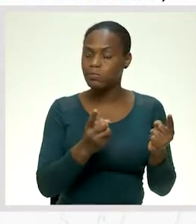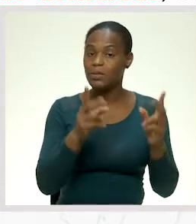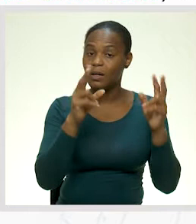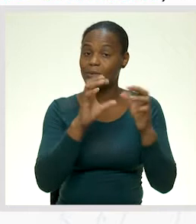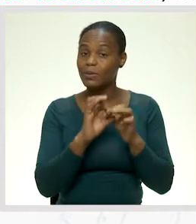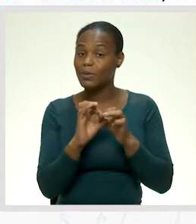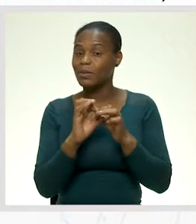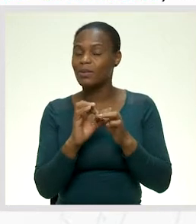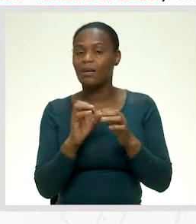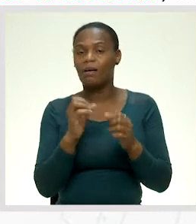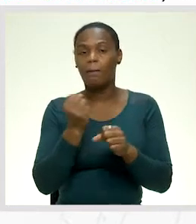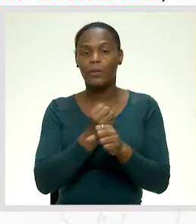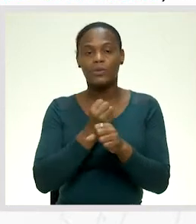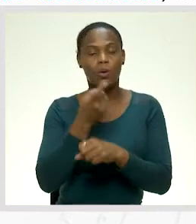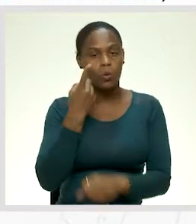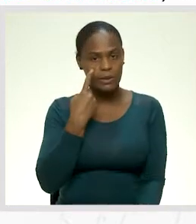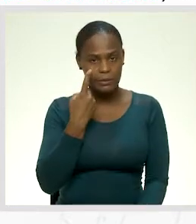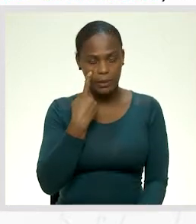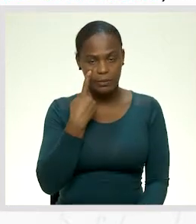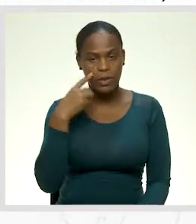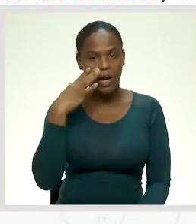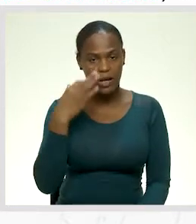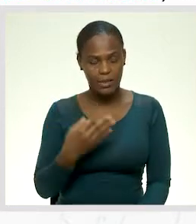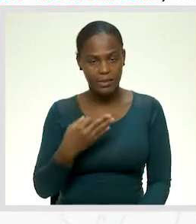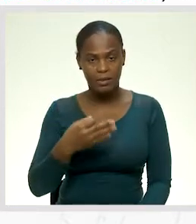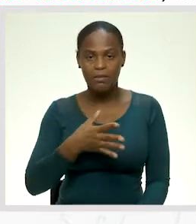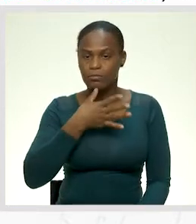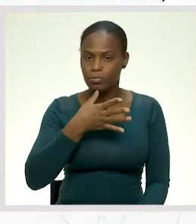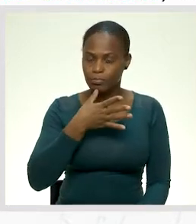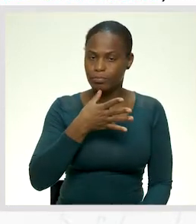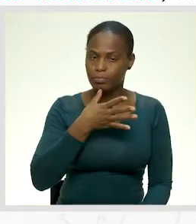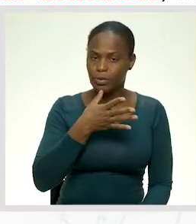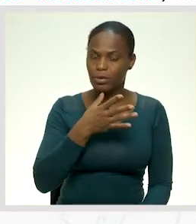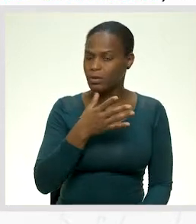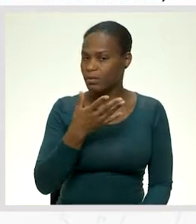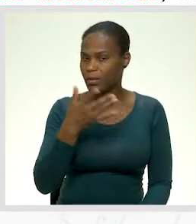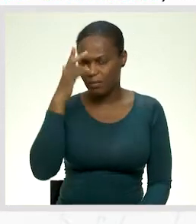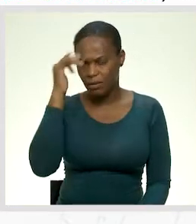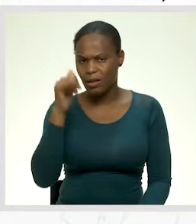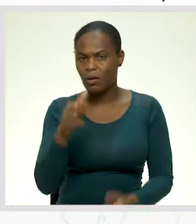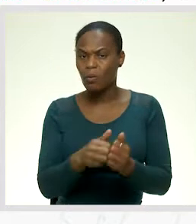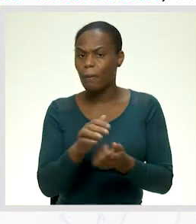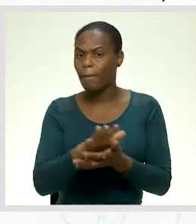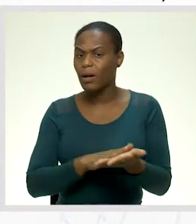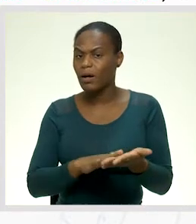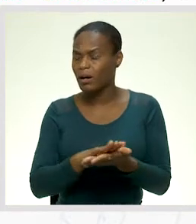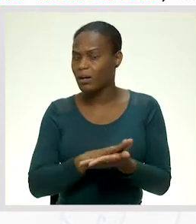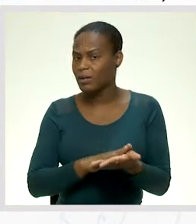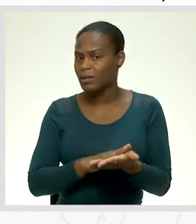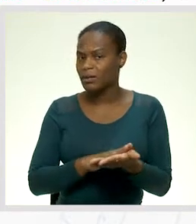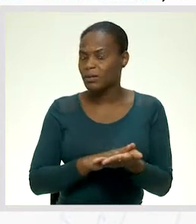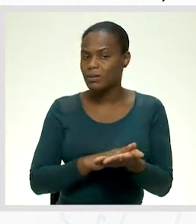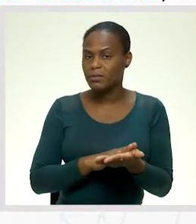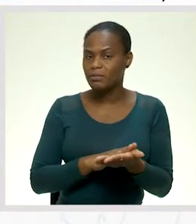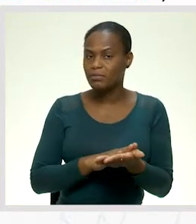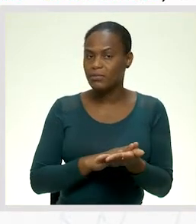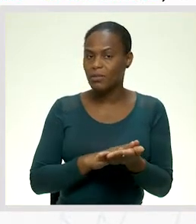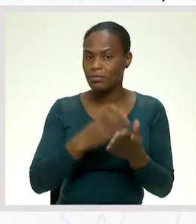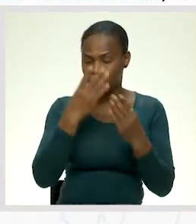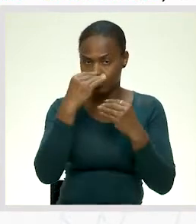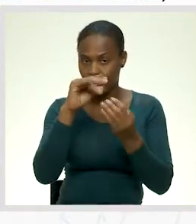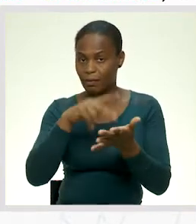produção de conhecimento. Ainda relata as impressões obtidas com base em uma visita técnica, gerando